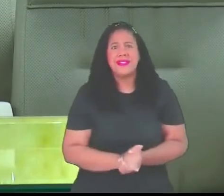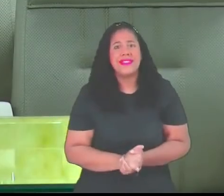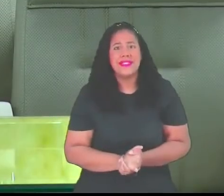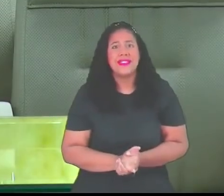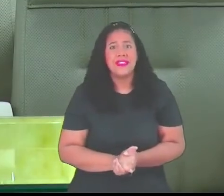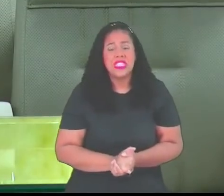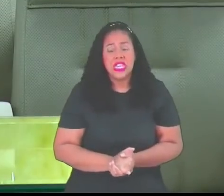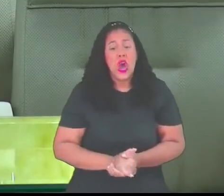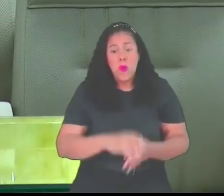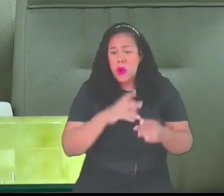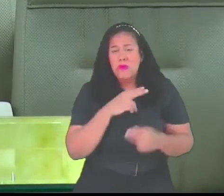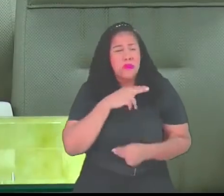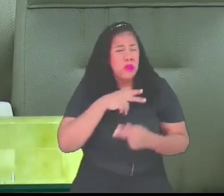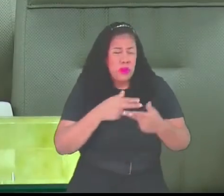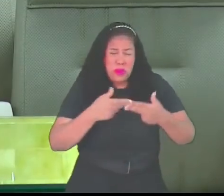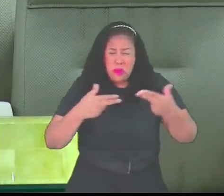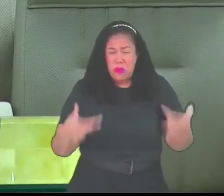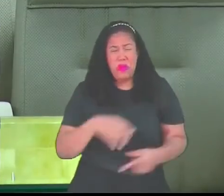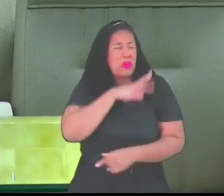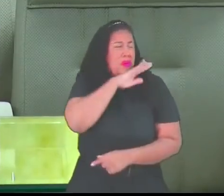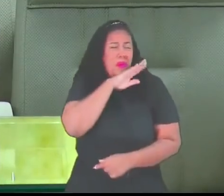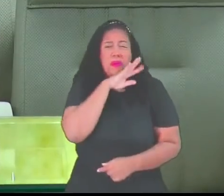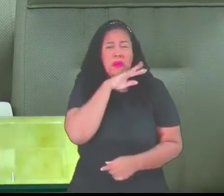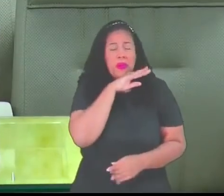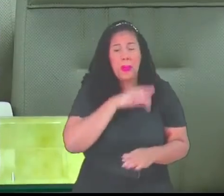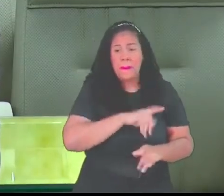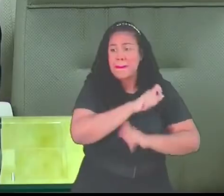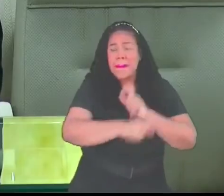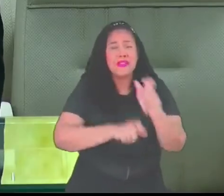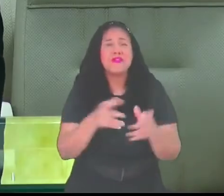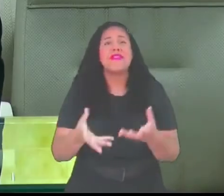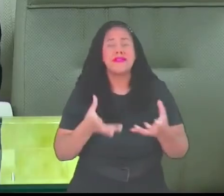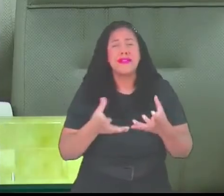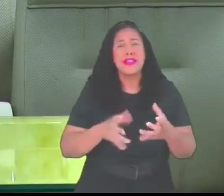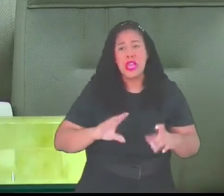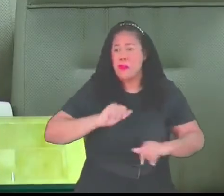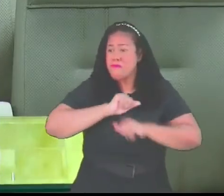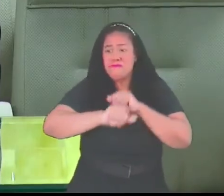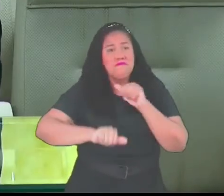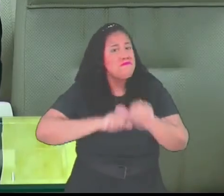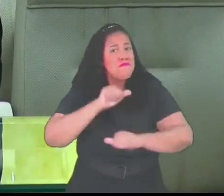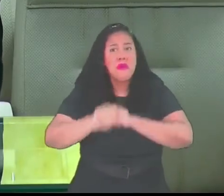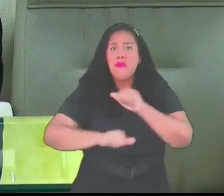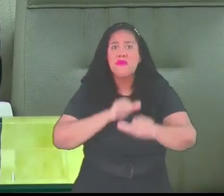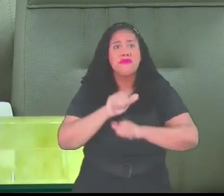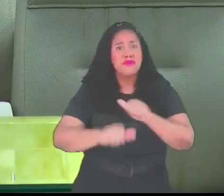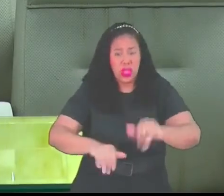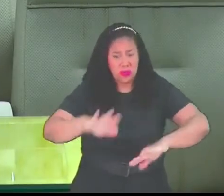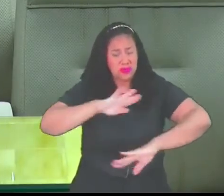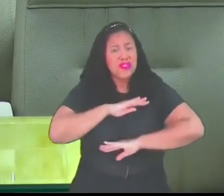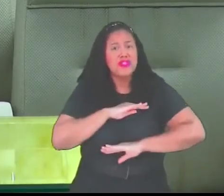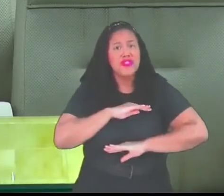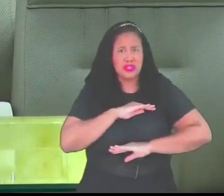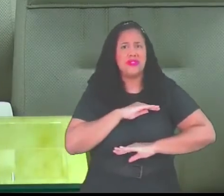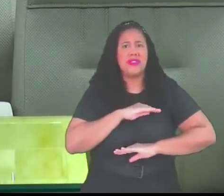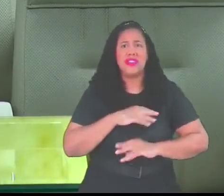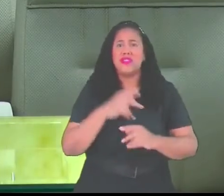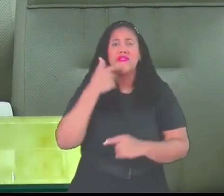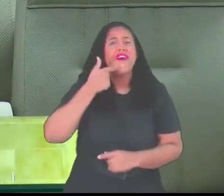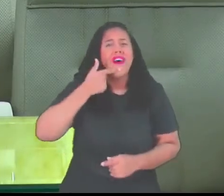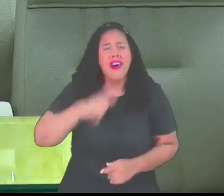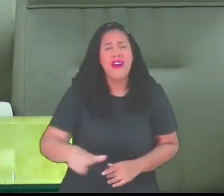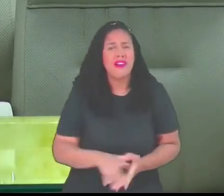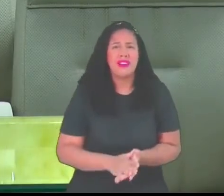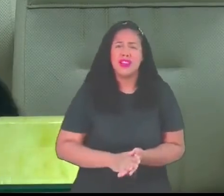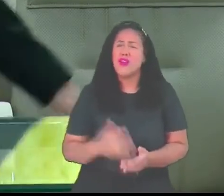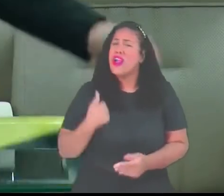coisa terrível. As pessoas querem mudar a identidade, querem mudar a linguagem. E a gente